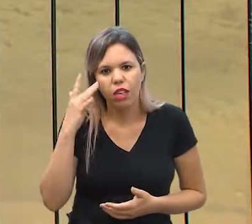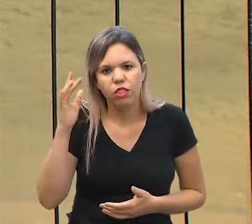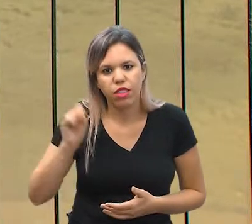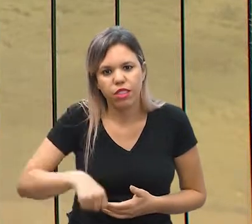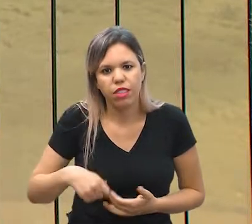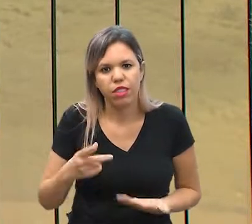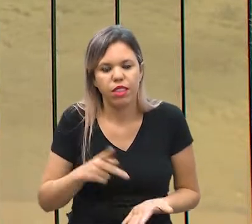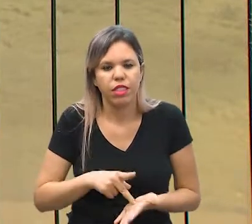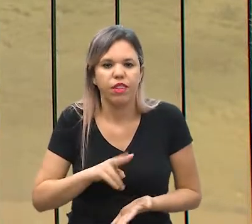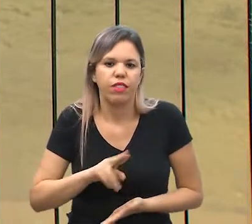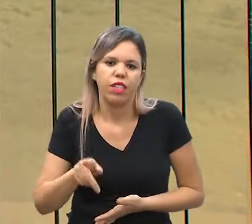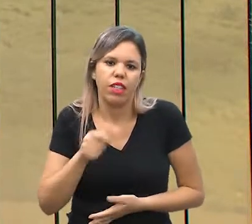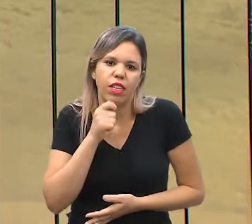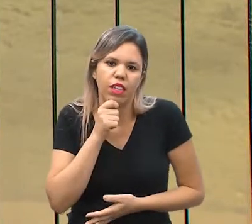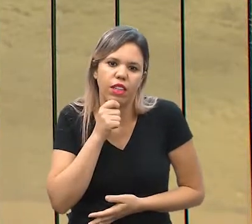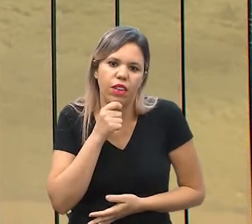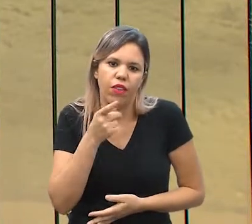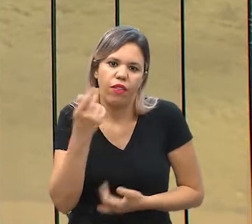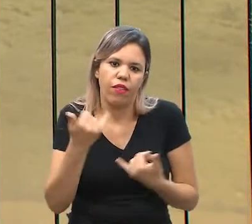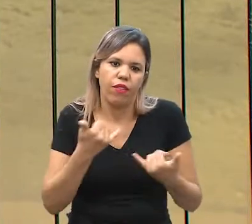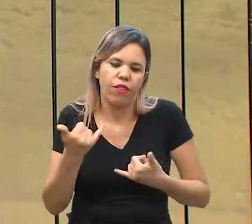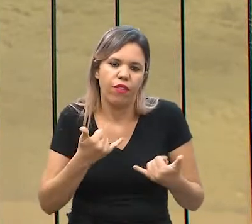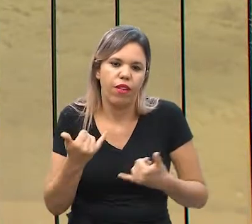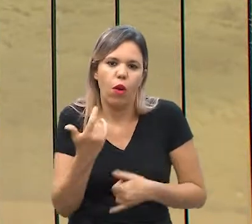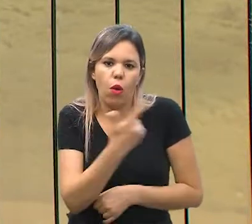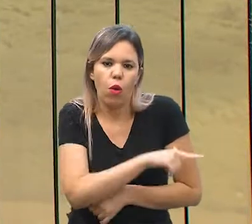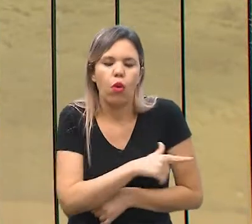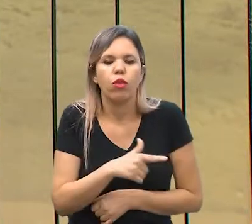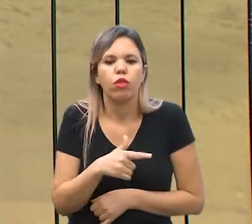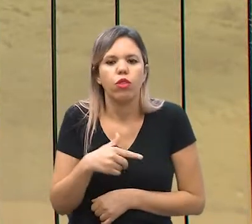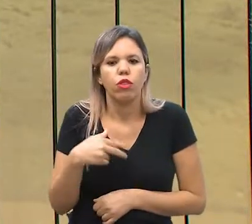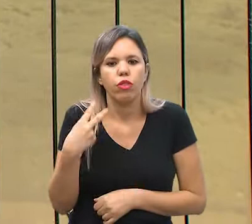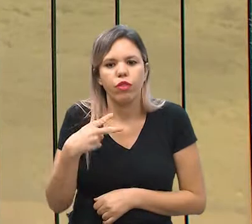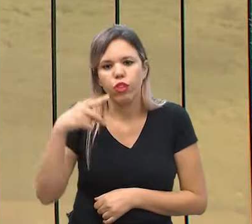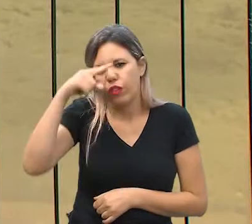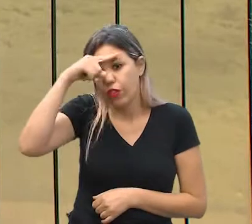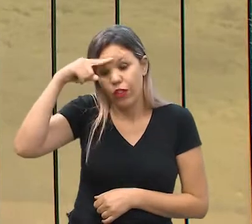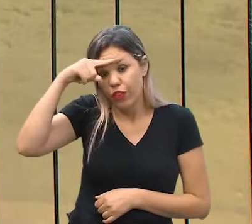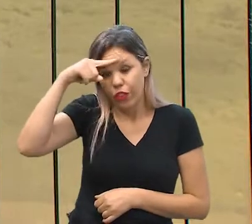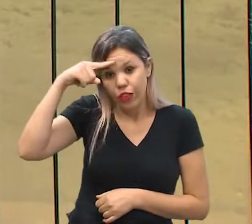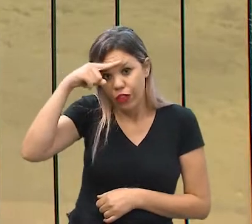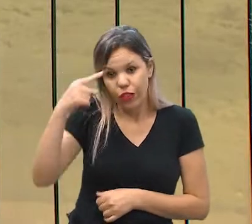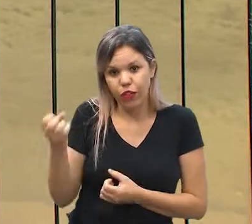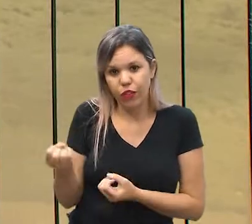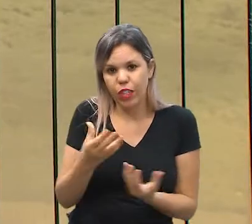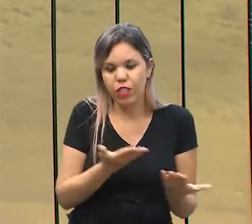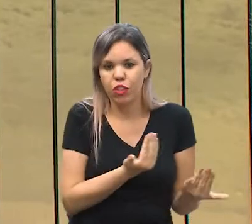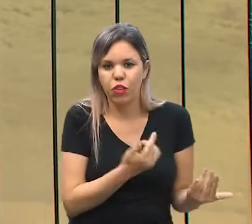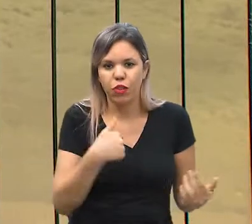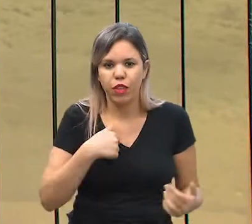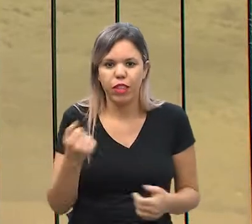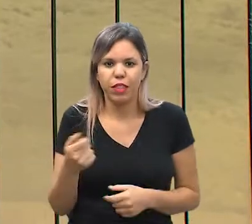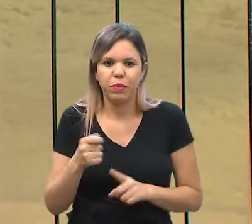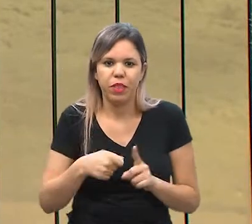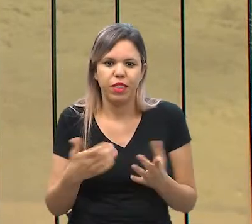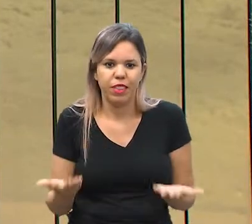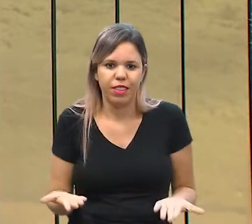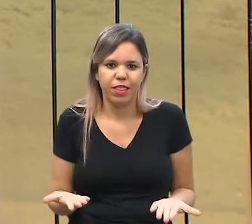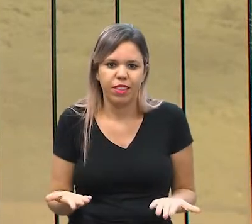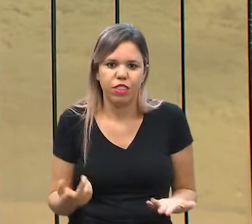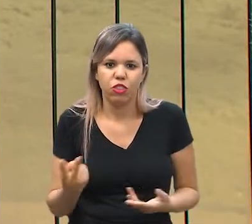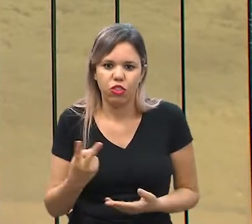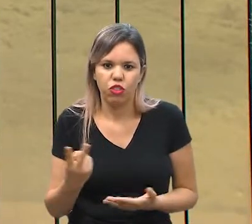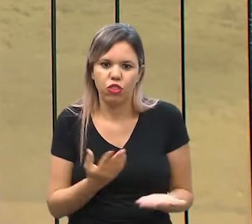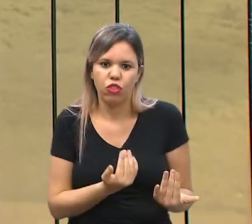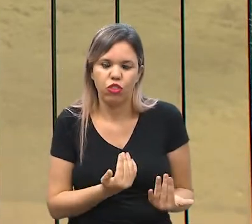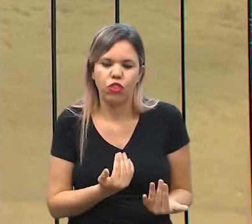Na verdade, não. Disseram que o Felipe Marques é alguns meses mais novo do que eu. Mas estamos aí, dois